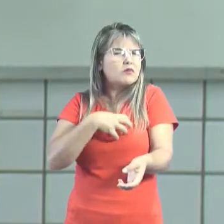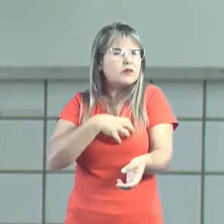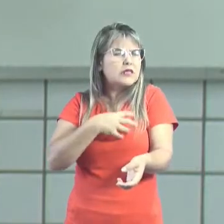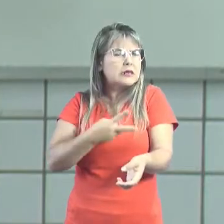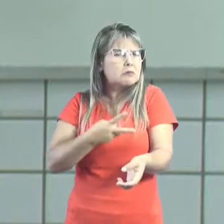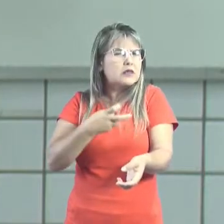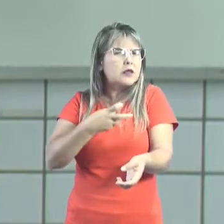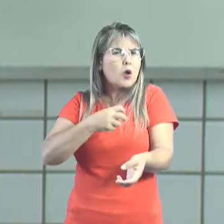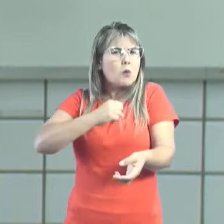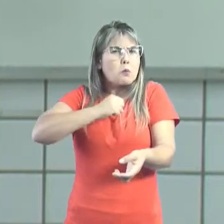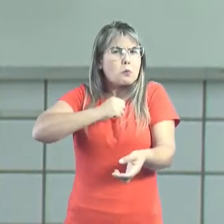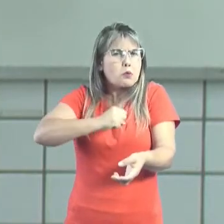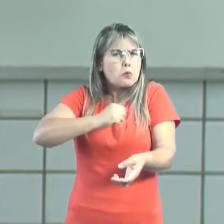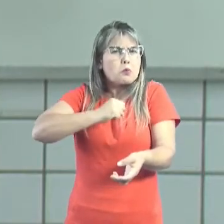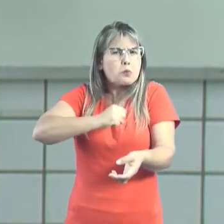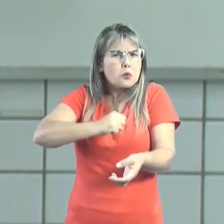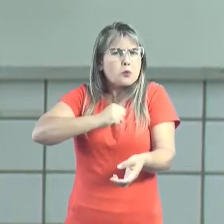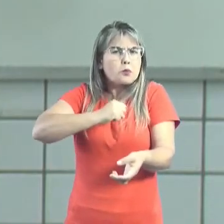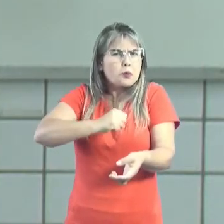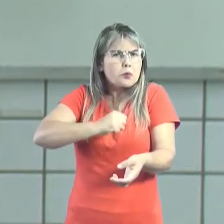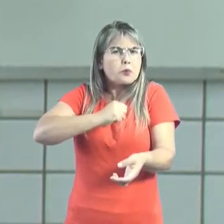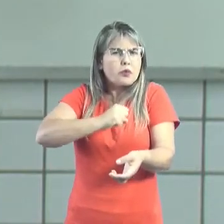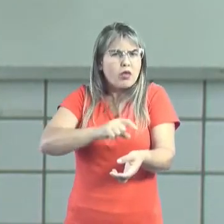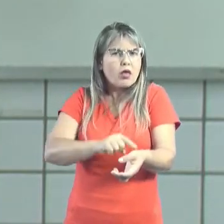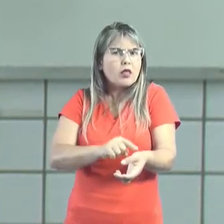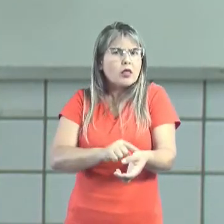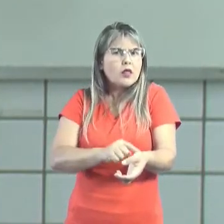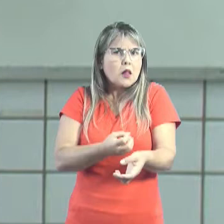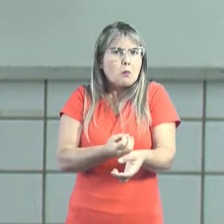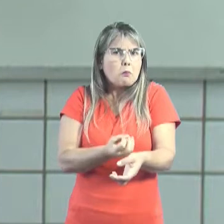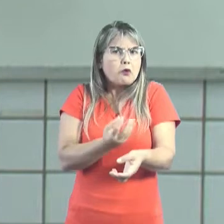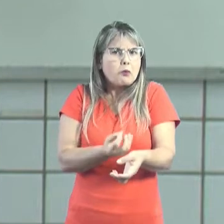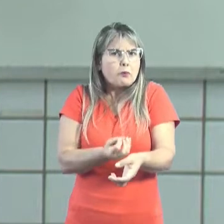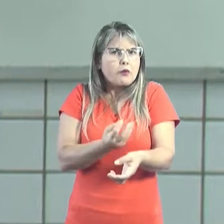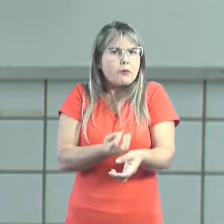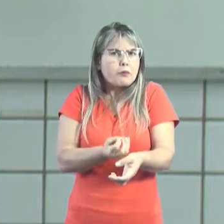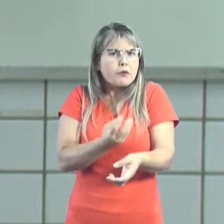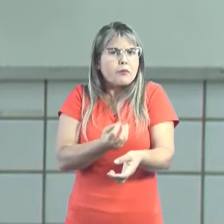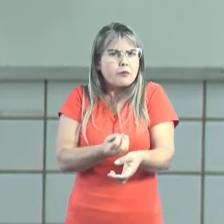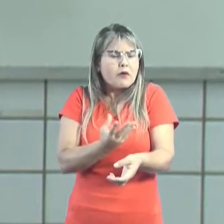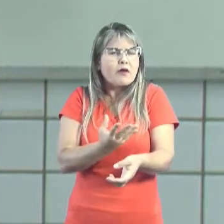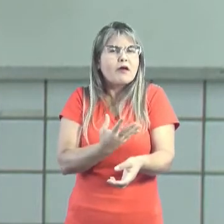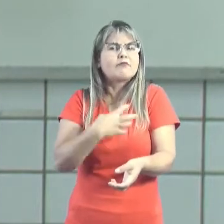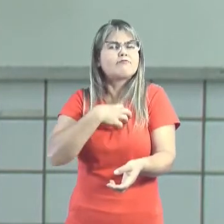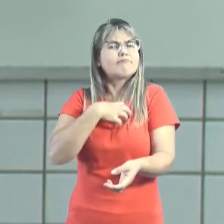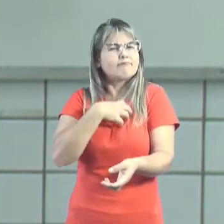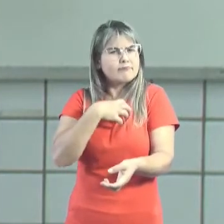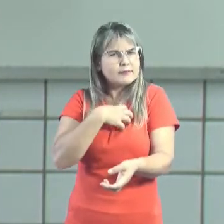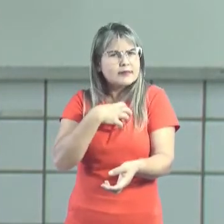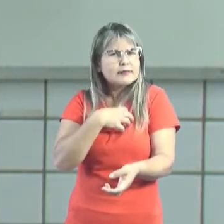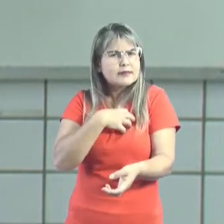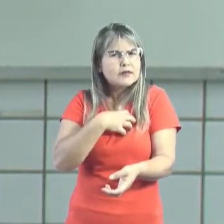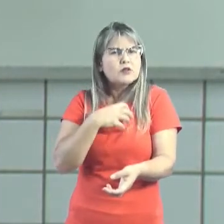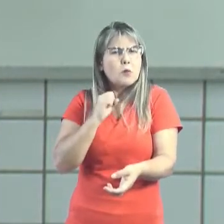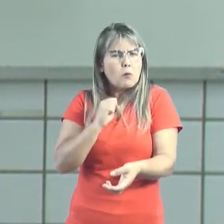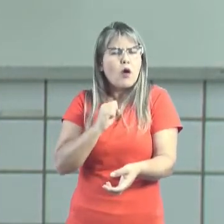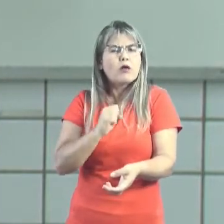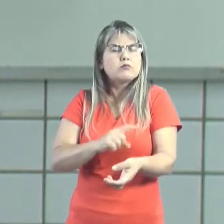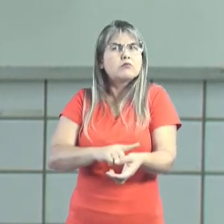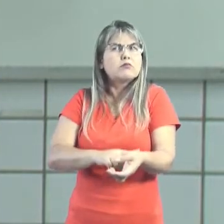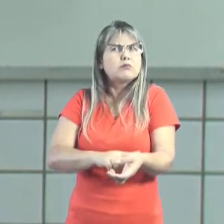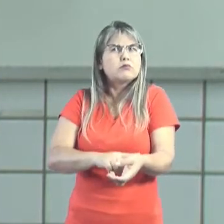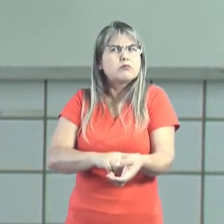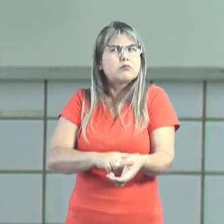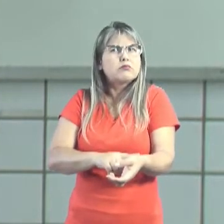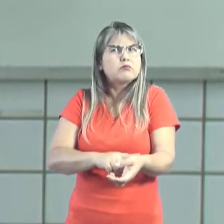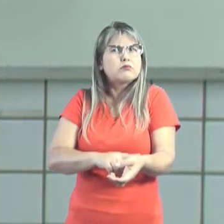contar os batimentos do pulso, que nós conhecemos como pulsação. Viu? Então, vai essa aí,